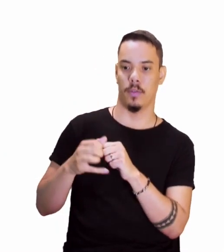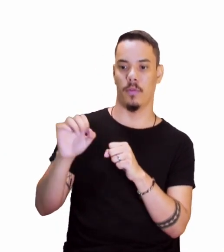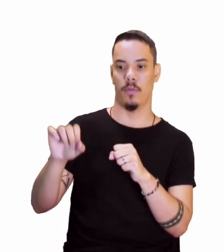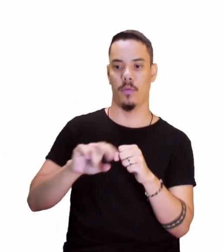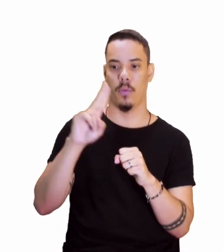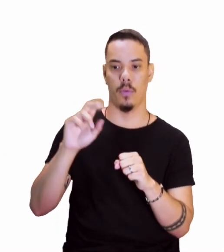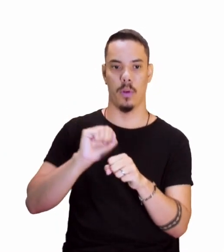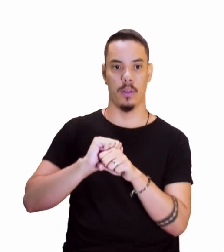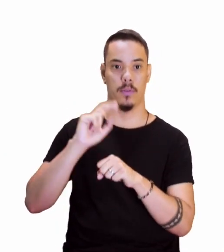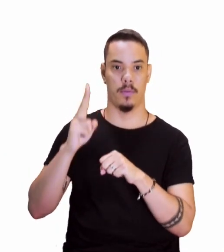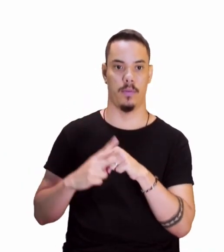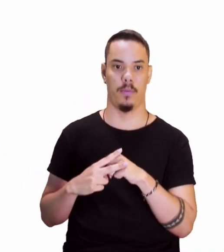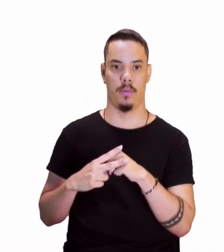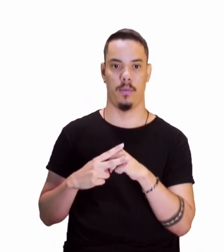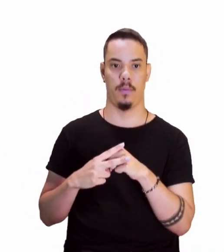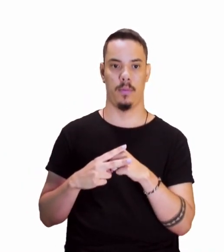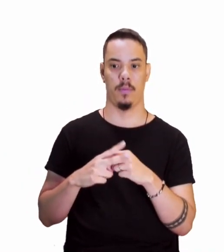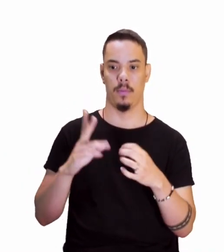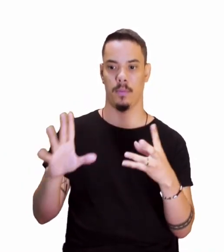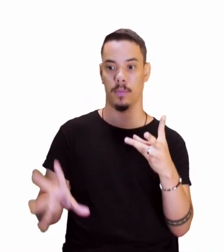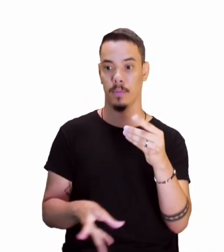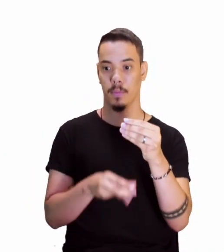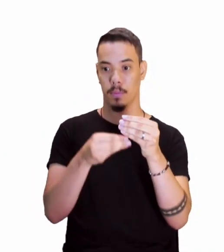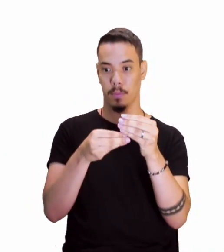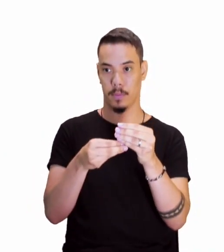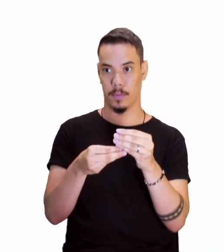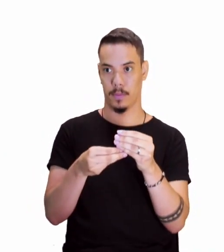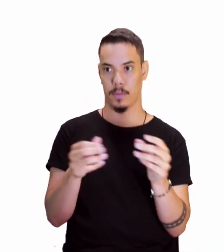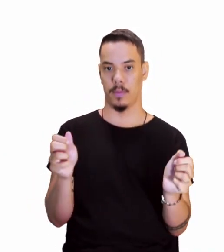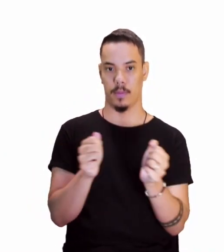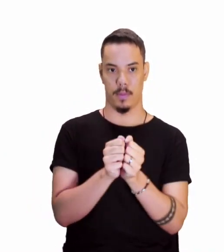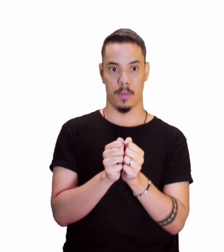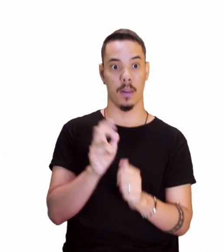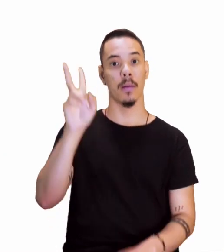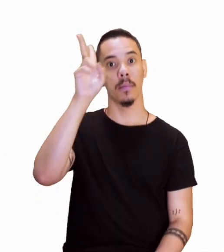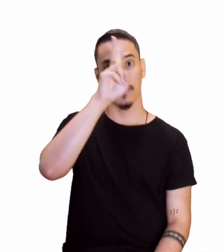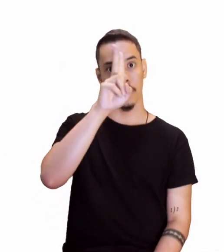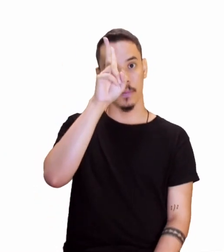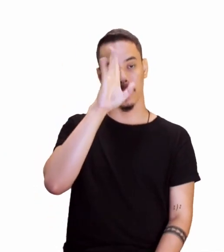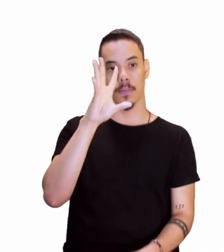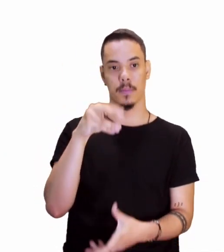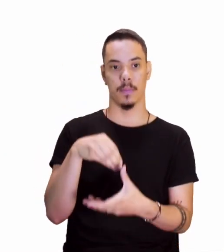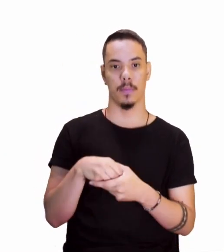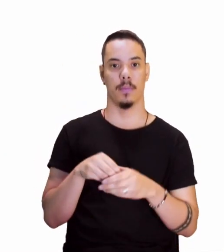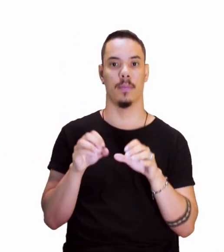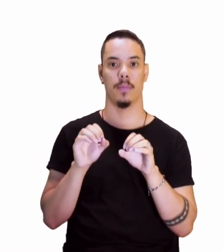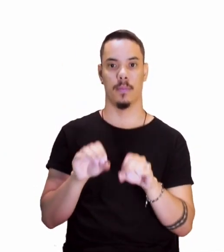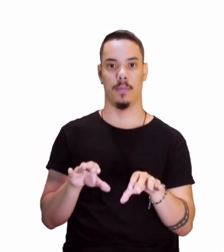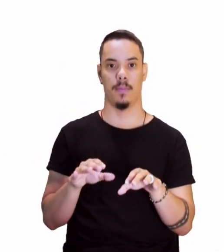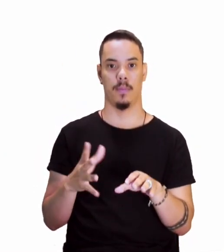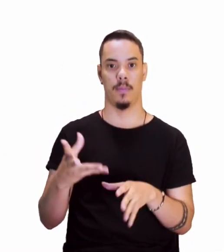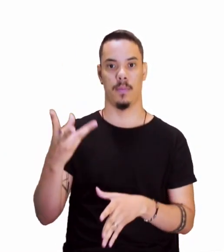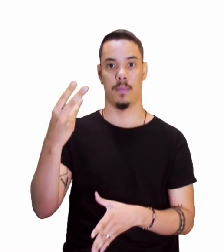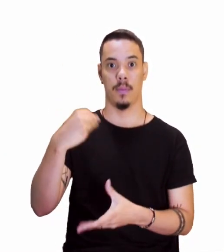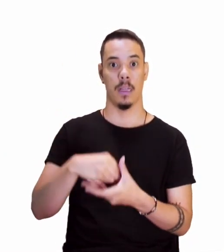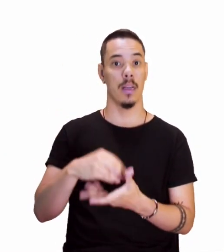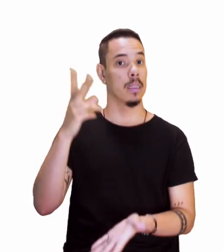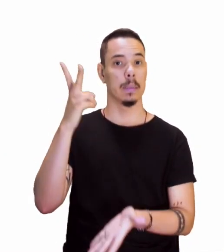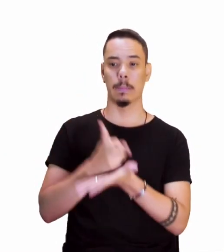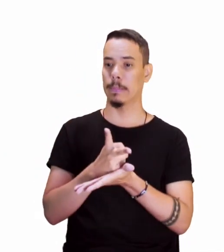adjetivo ou o advérbio e o seu complemento. Lembrando que na regência nominal